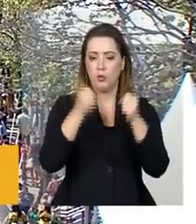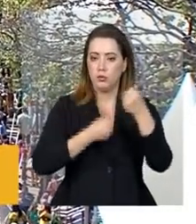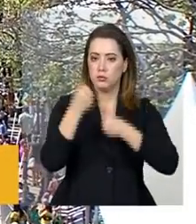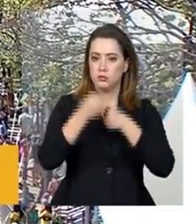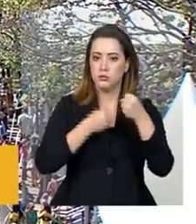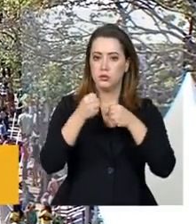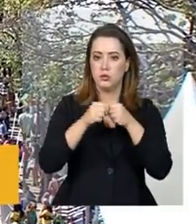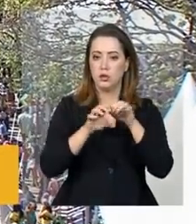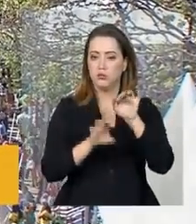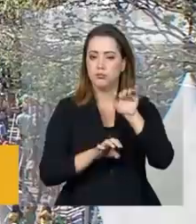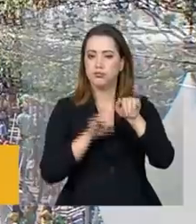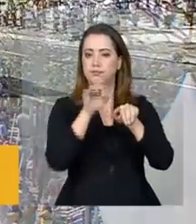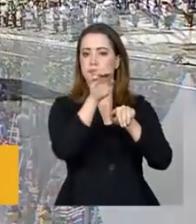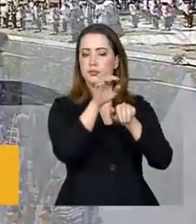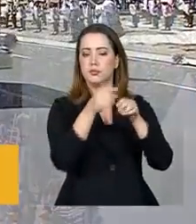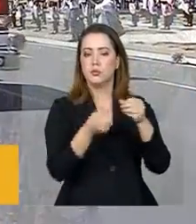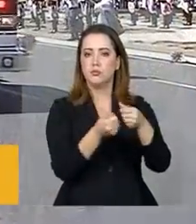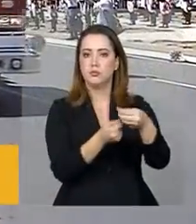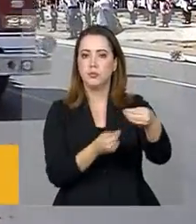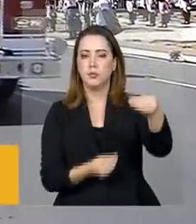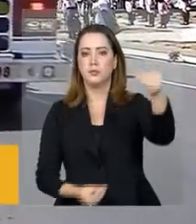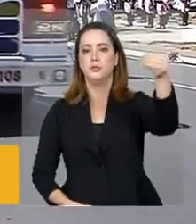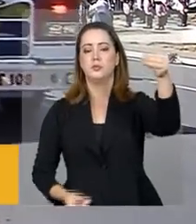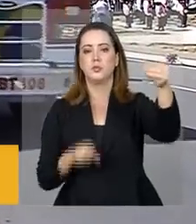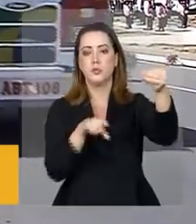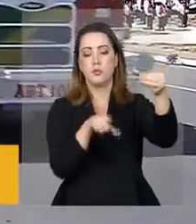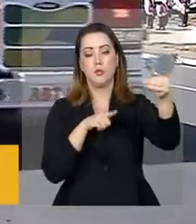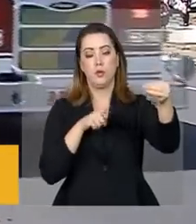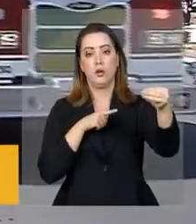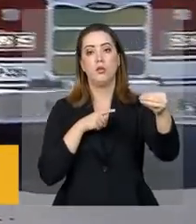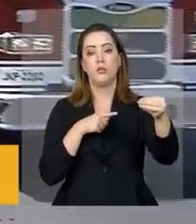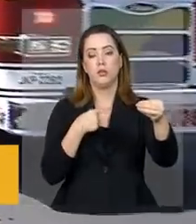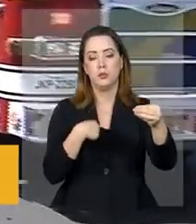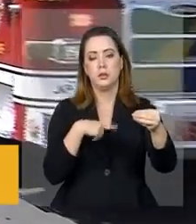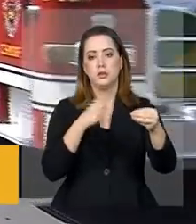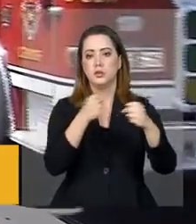E ainda auto escada mecânica.